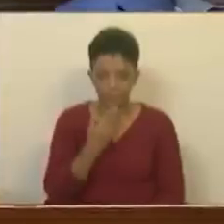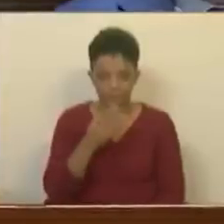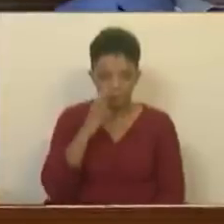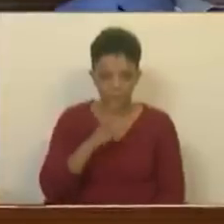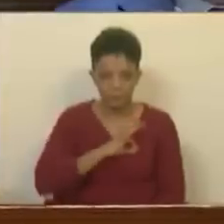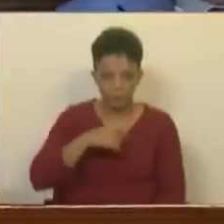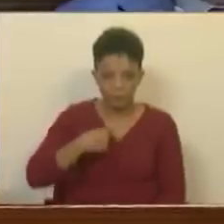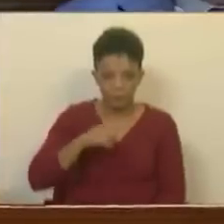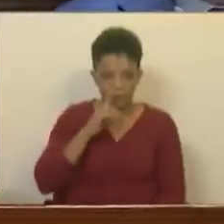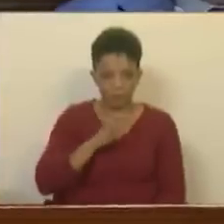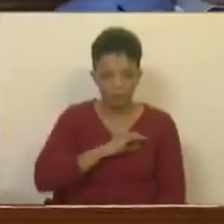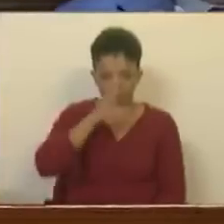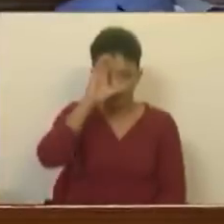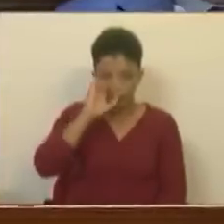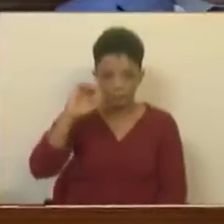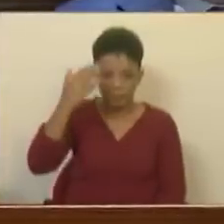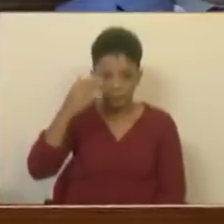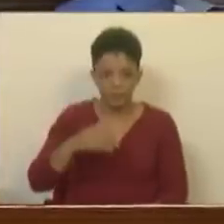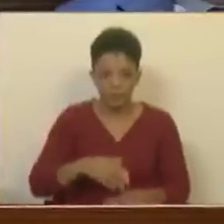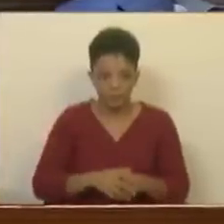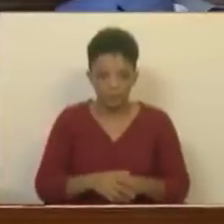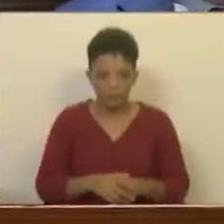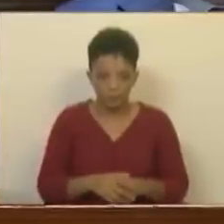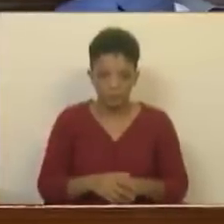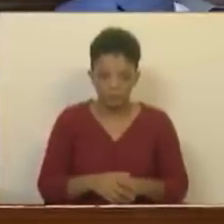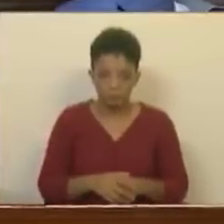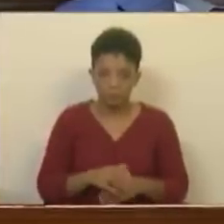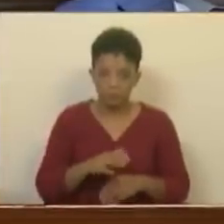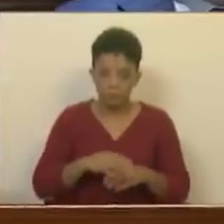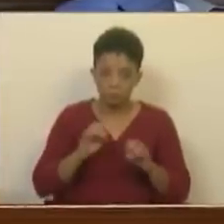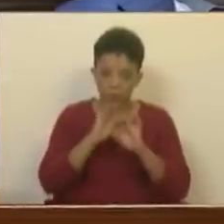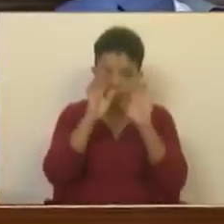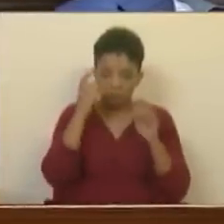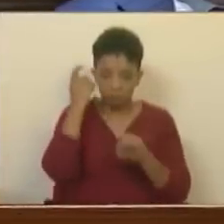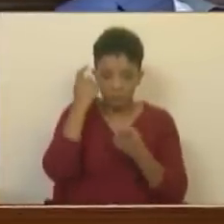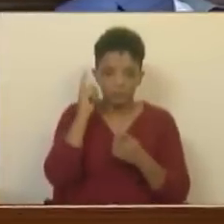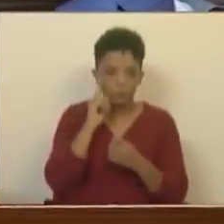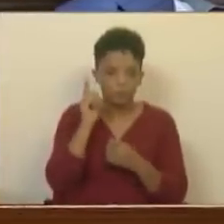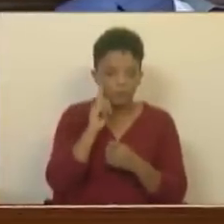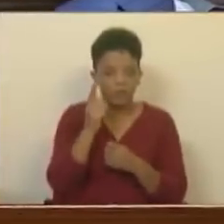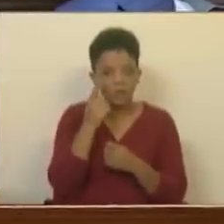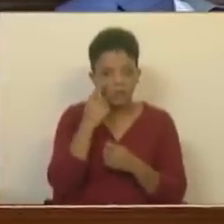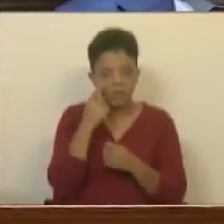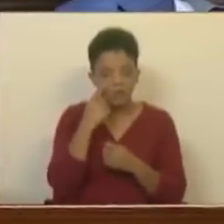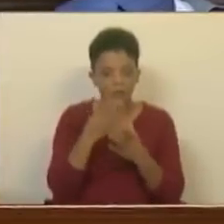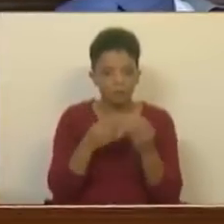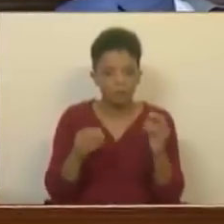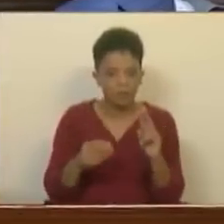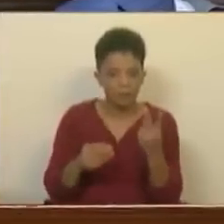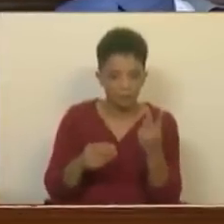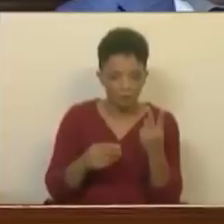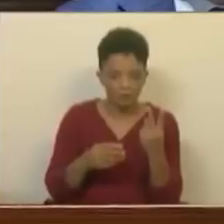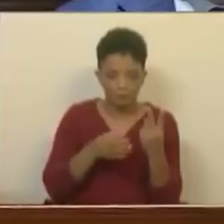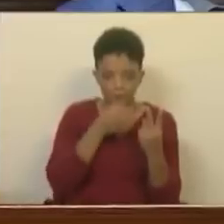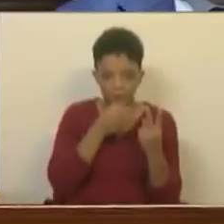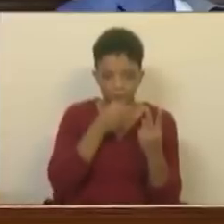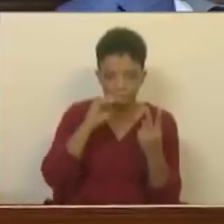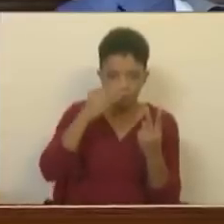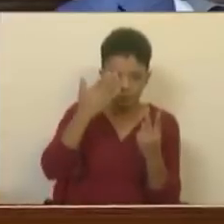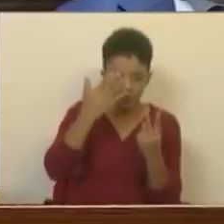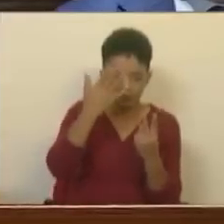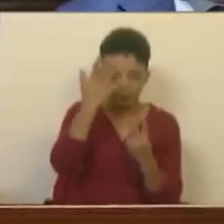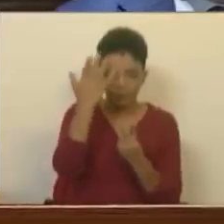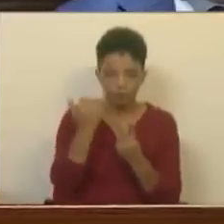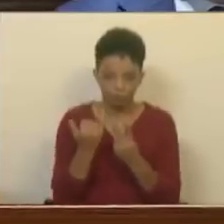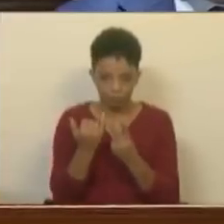senhor presidente senhor primeiro-ministro constatado a venda transparência penso que era importante conhecermos as duas soluções a que apresentou o primeiro e